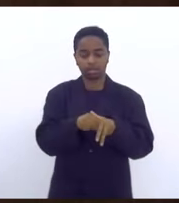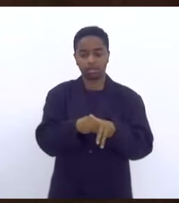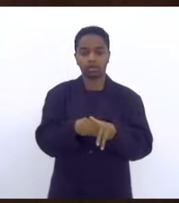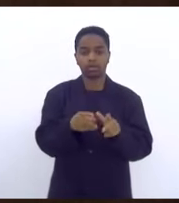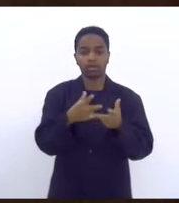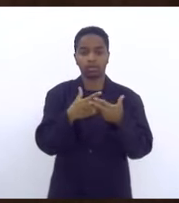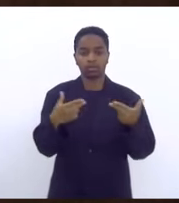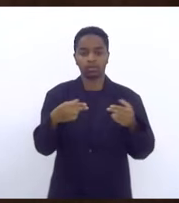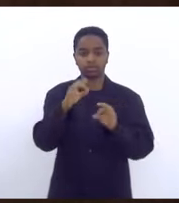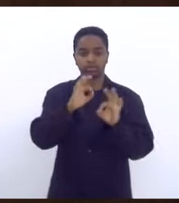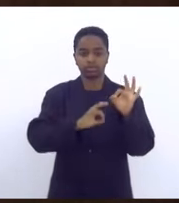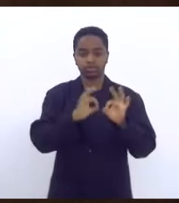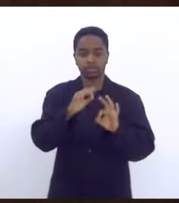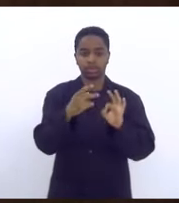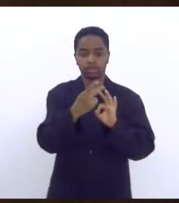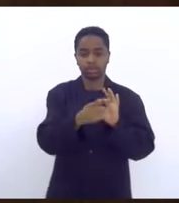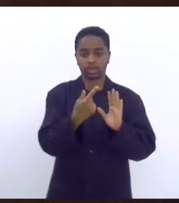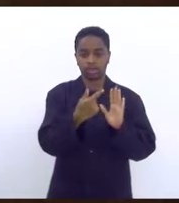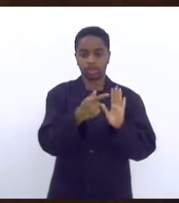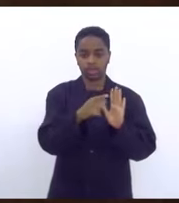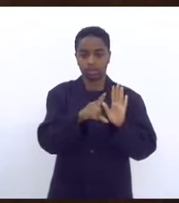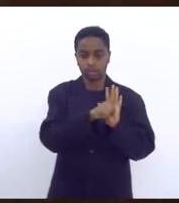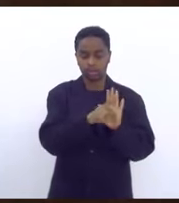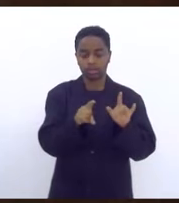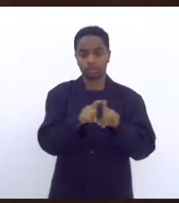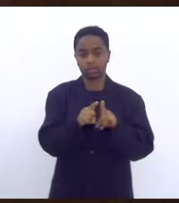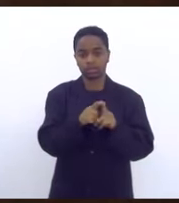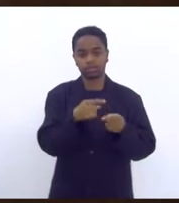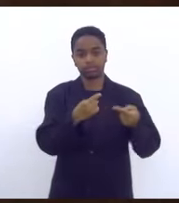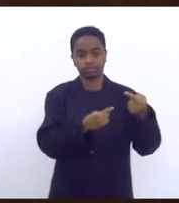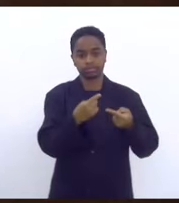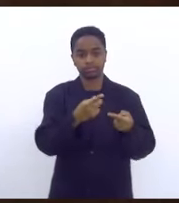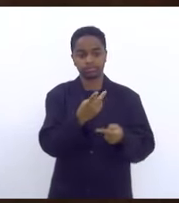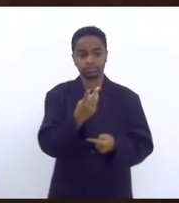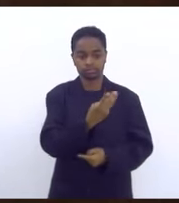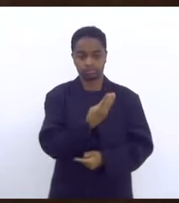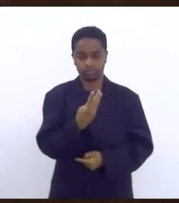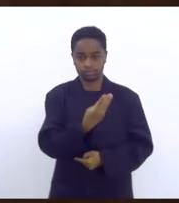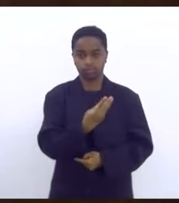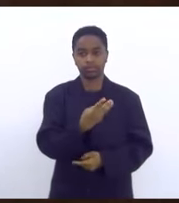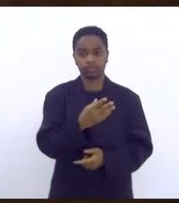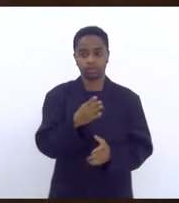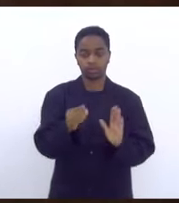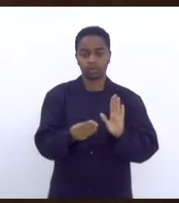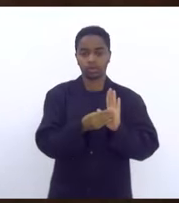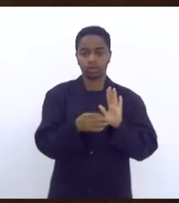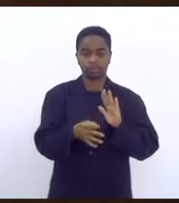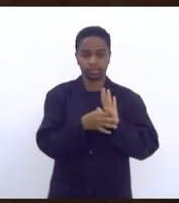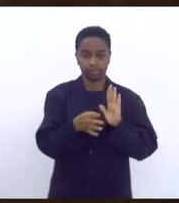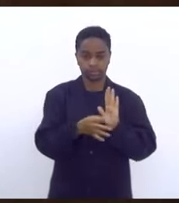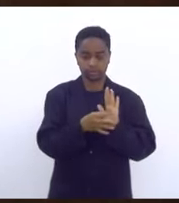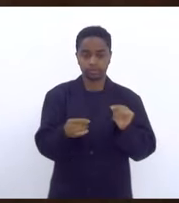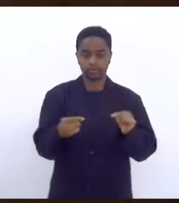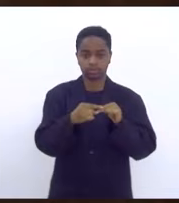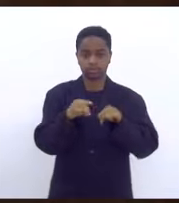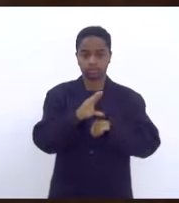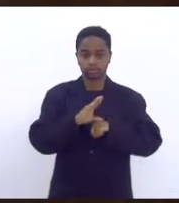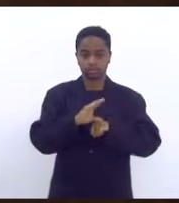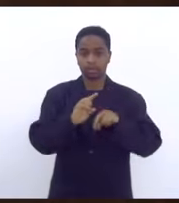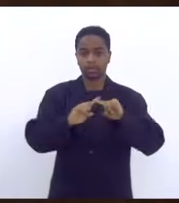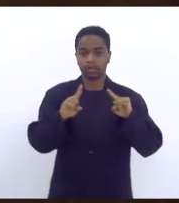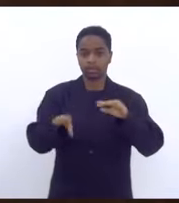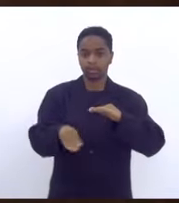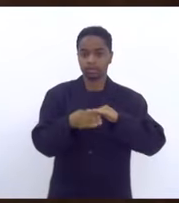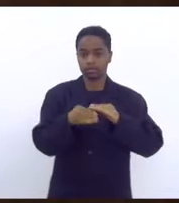que está sendo estabelecido pela lei. E há entendimento com o autor e com o deputado Luiz Paulo, autor das emendas. Então, o parecer é pela constitucionalidade com